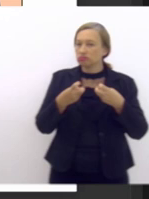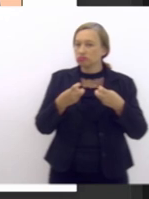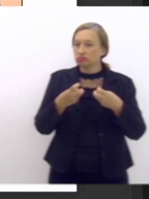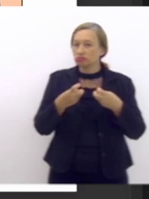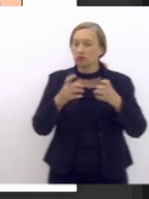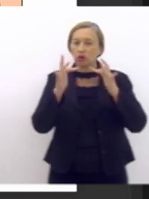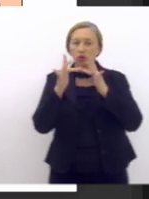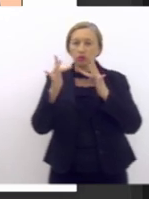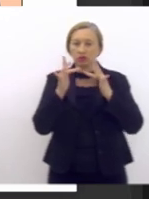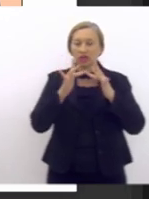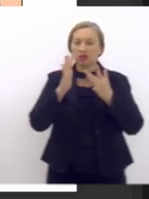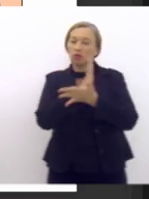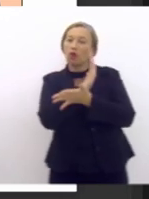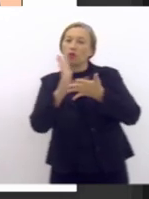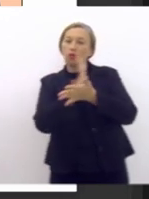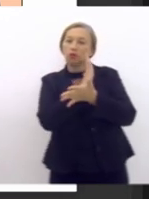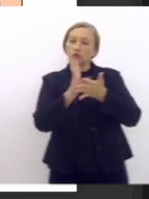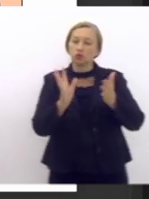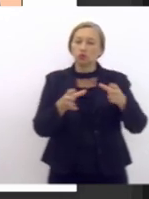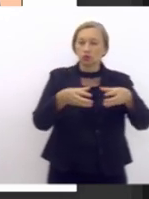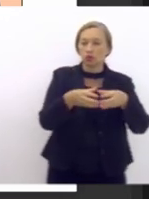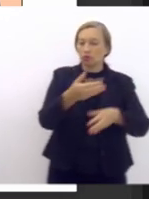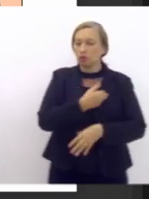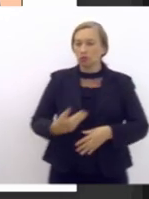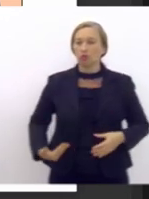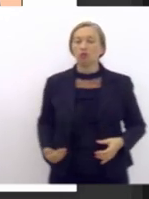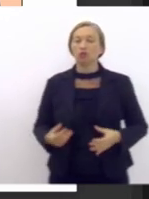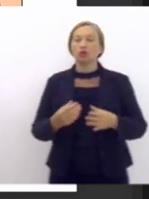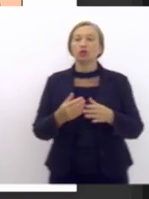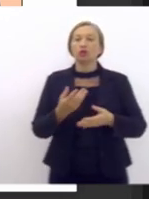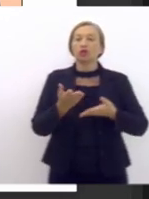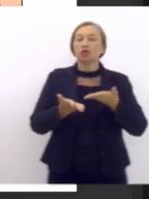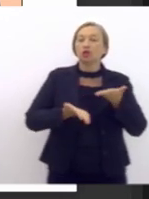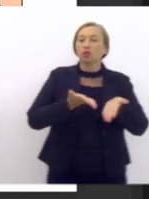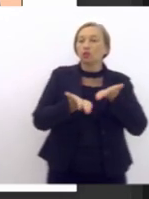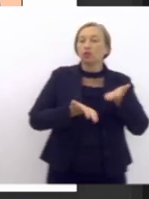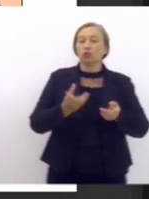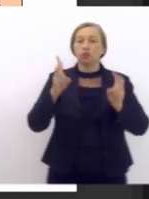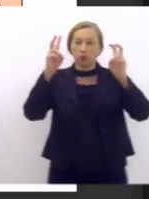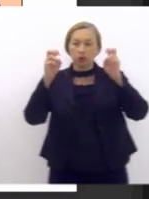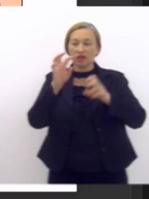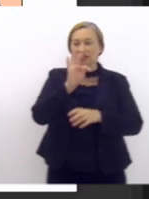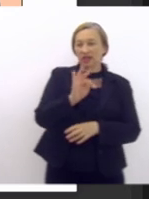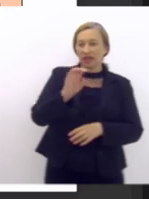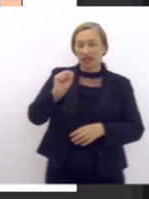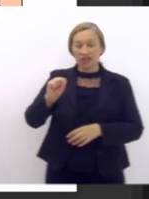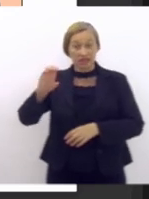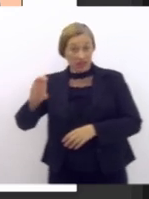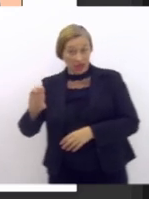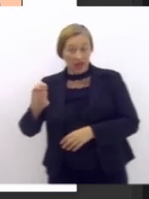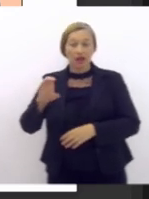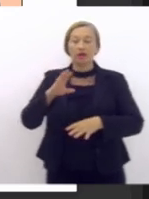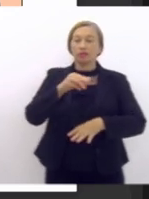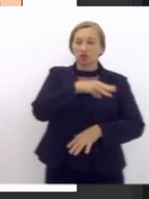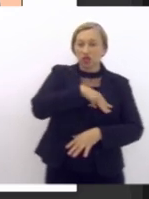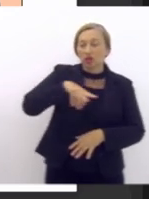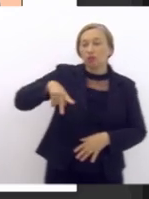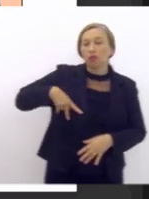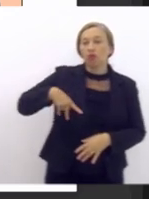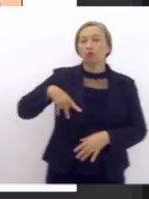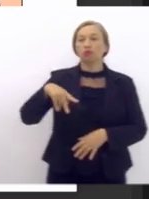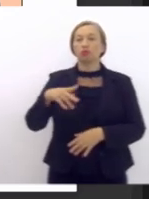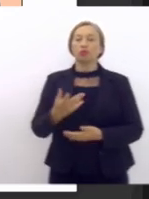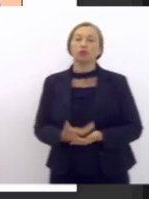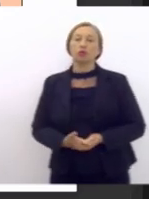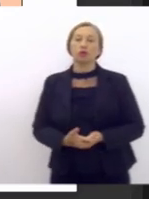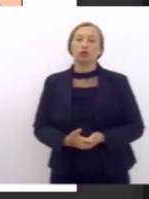com os órgãos públicos que tratam dessa temática, então, o TSE, o Ministério Público, o Ministério na